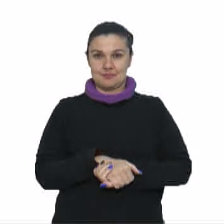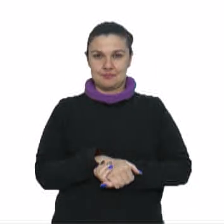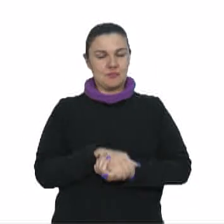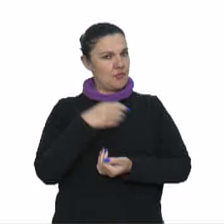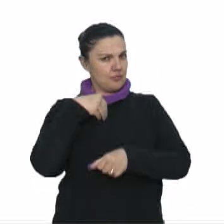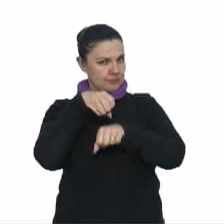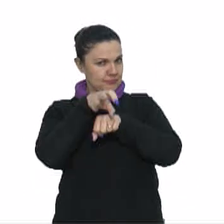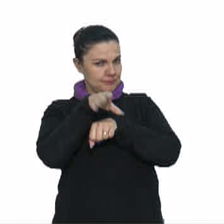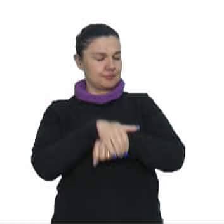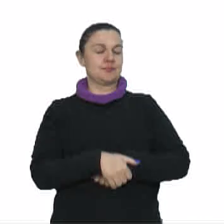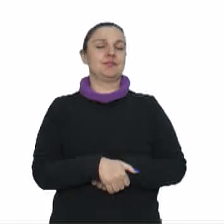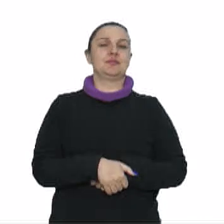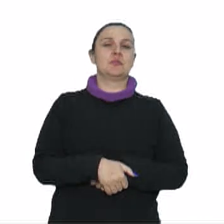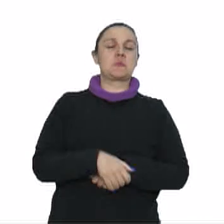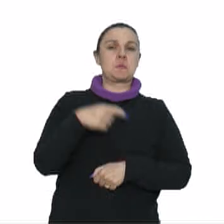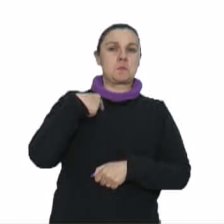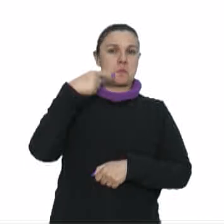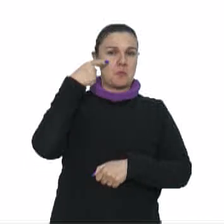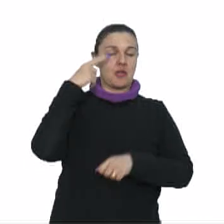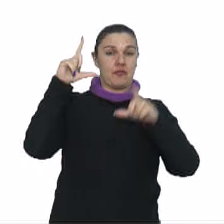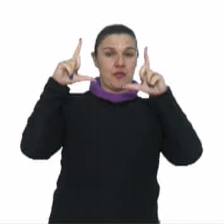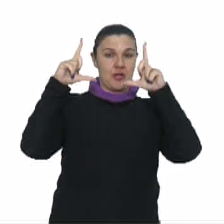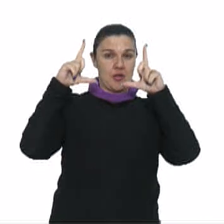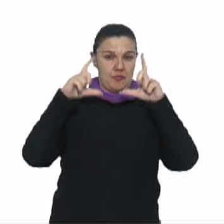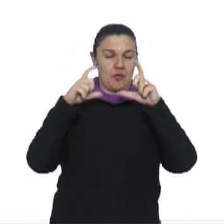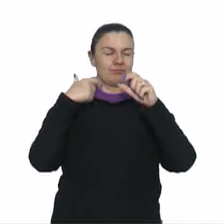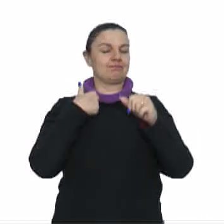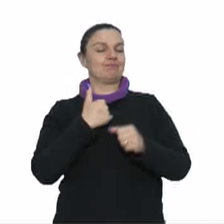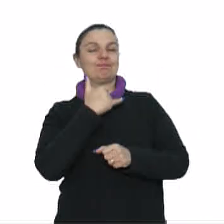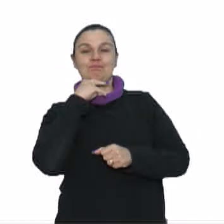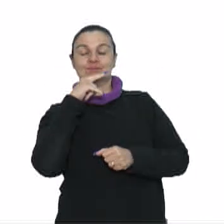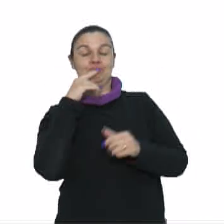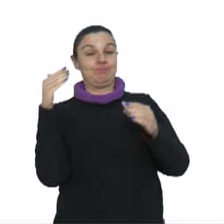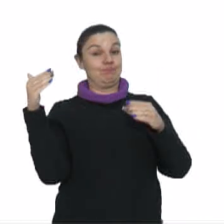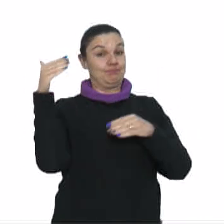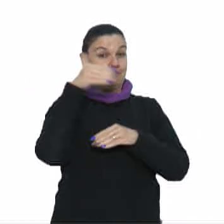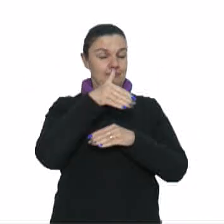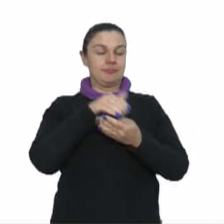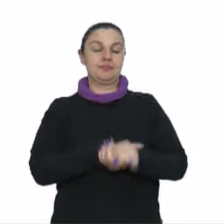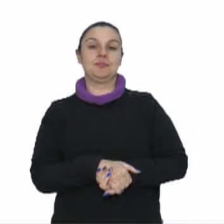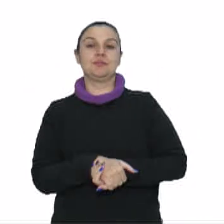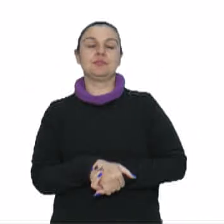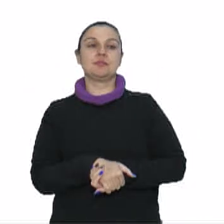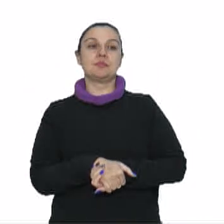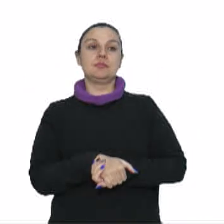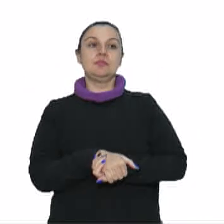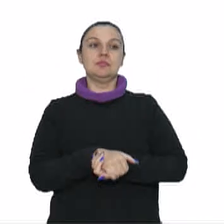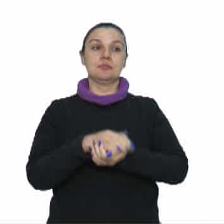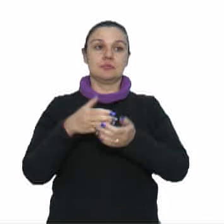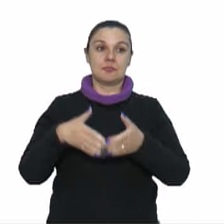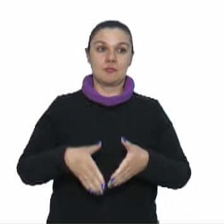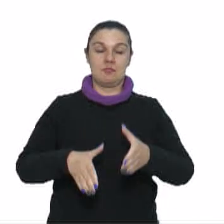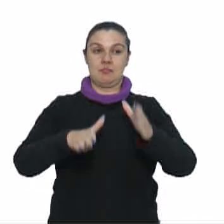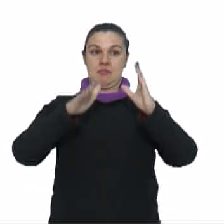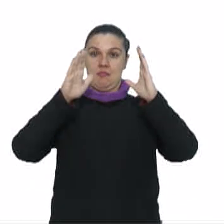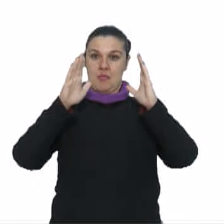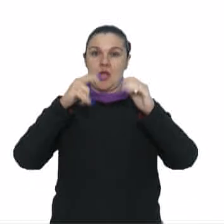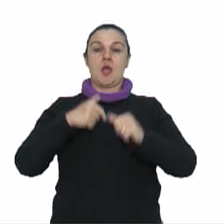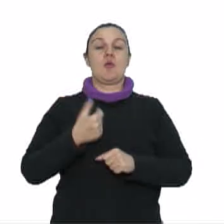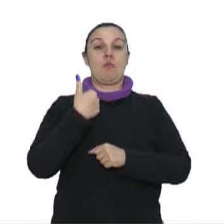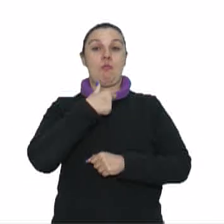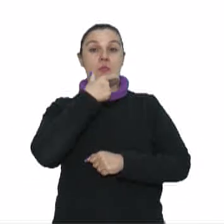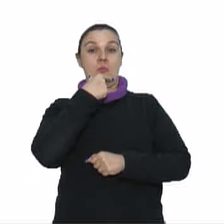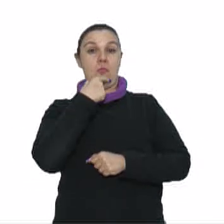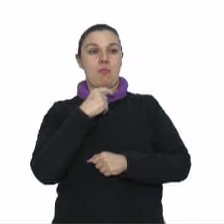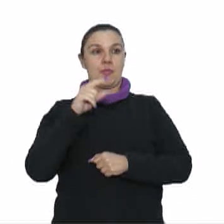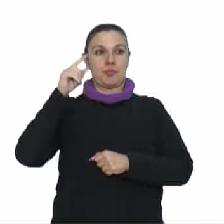vou dar uma dica. Eu vi uma outra fotografia que acabei não trazendo, mas ela estava de pé com um senhor, um adulto, e